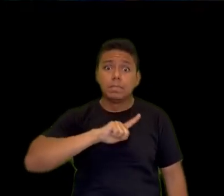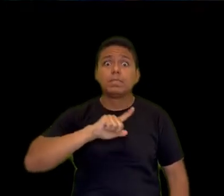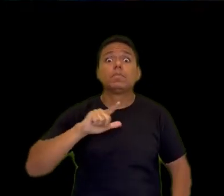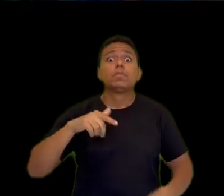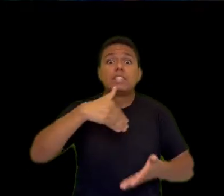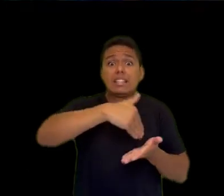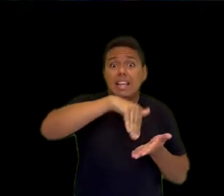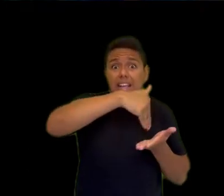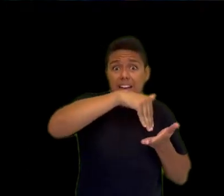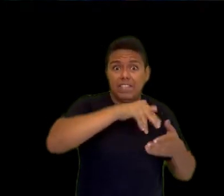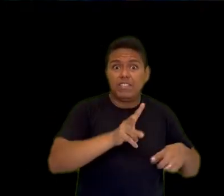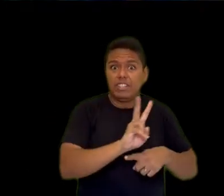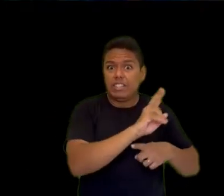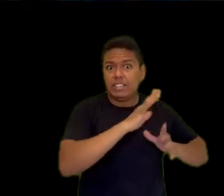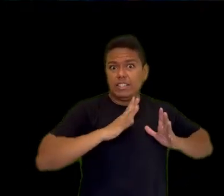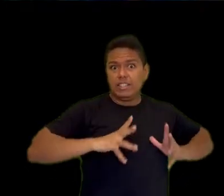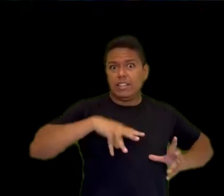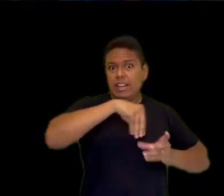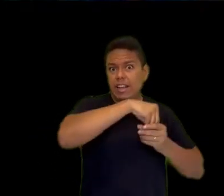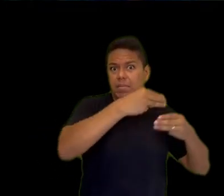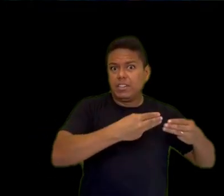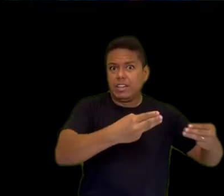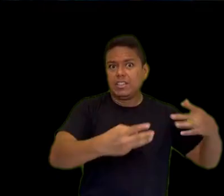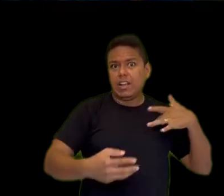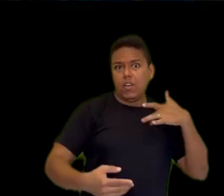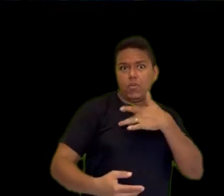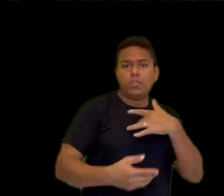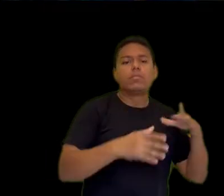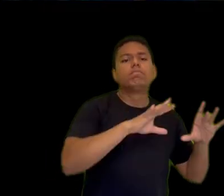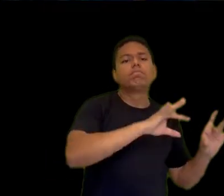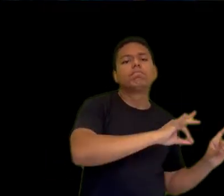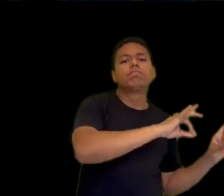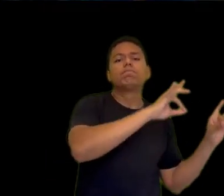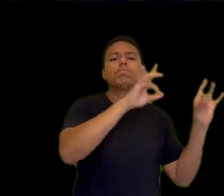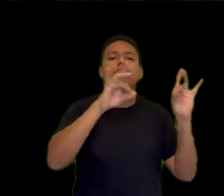a ser uma agência nacional, uma autarquia nacional.